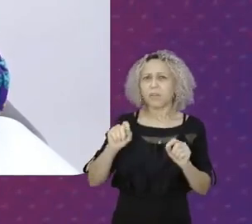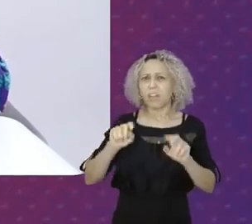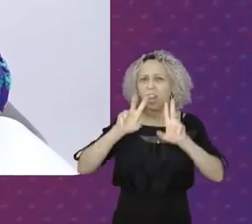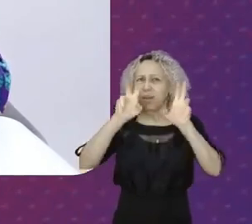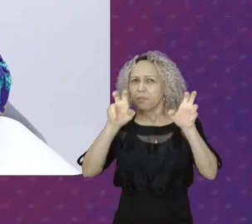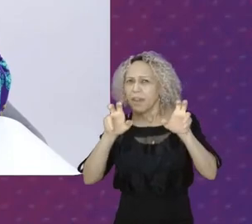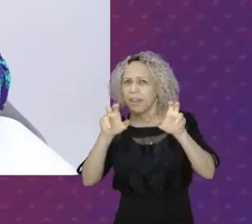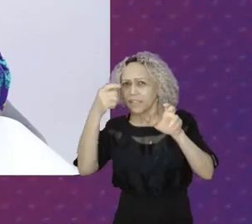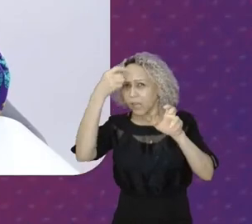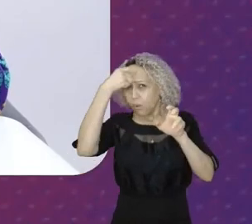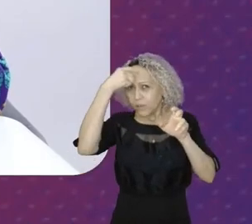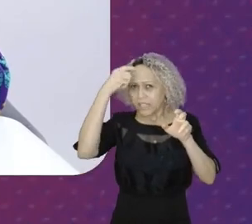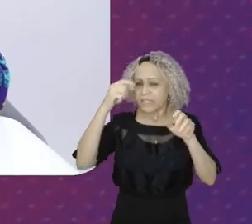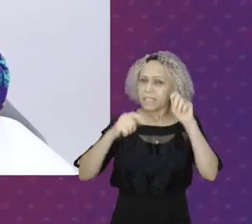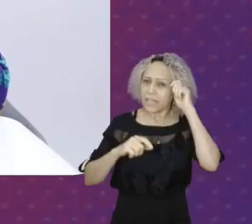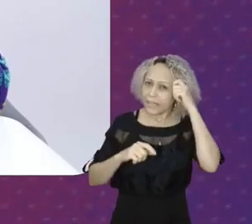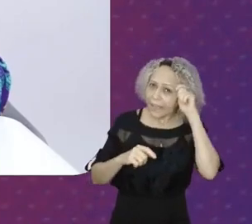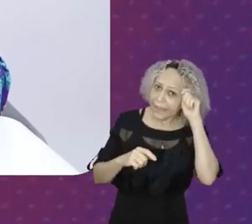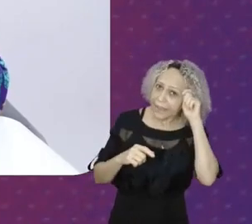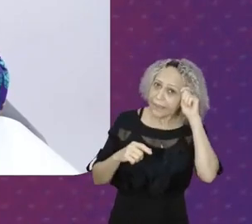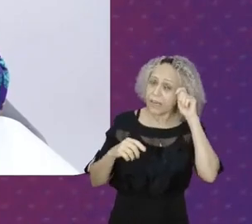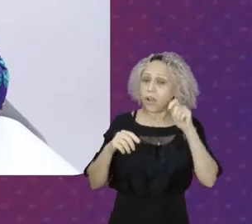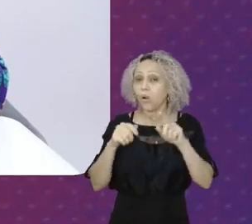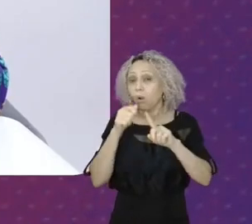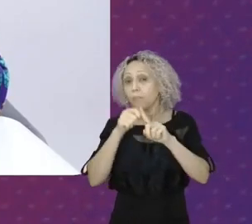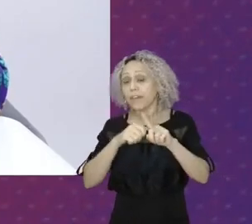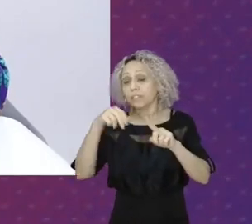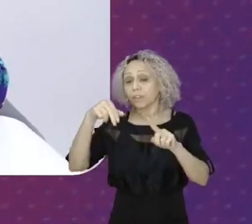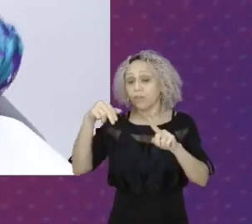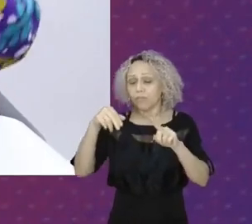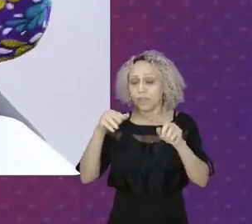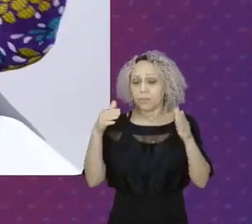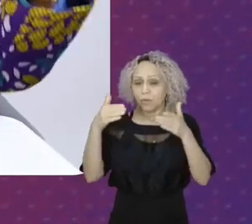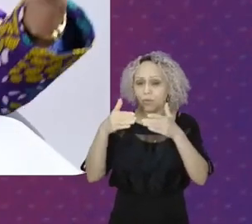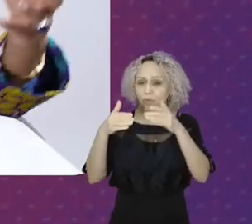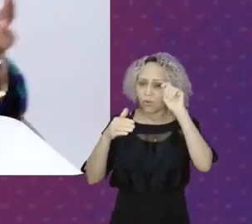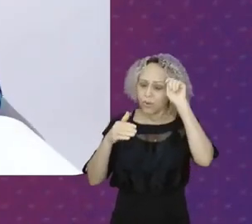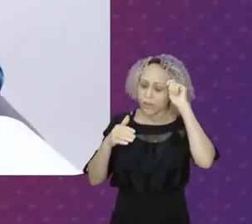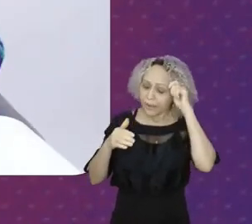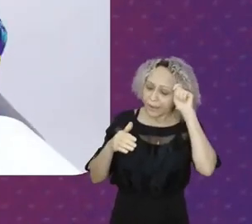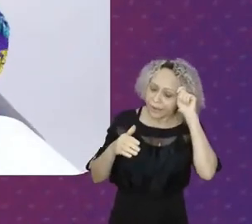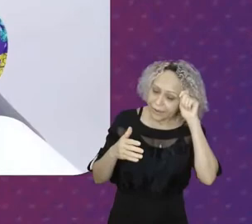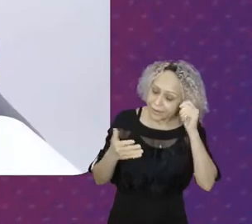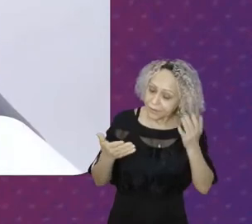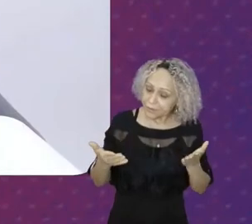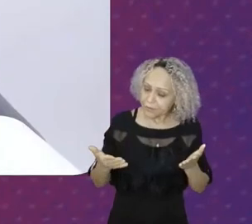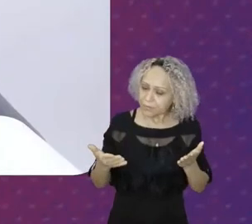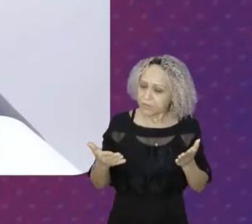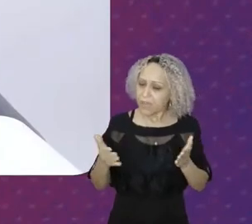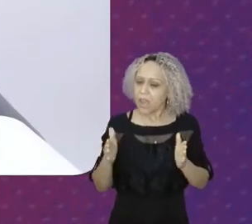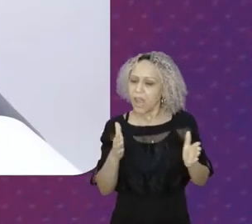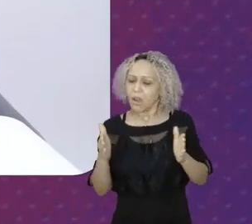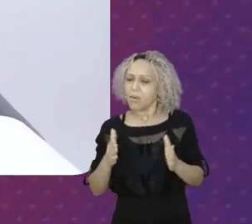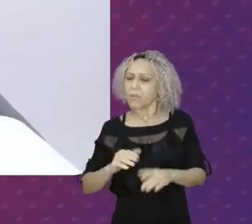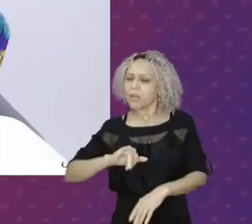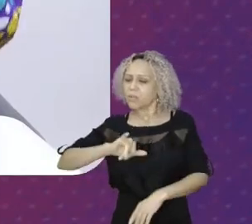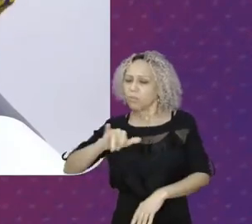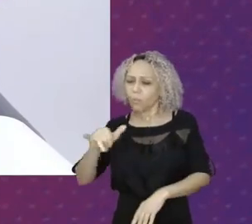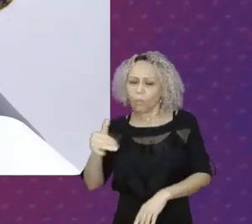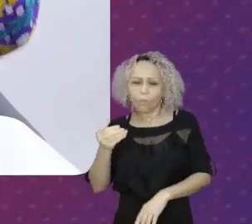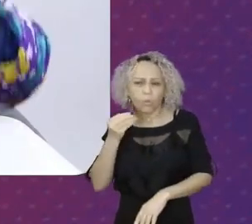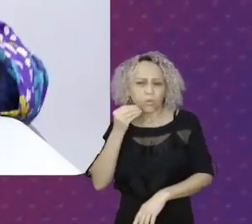é um momento muito oportuno para a gente fazer uma síntese dessas